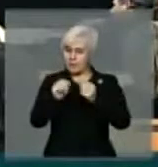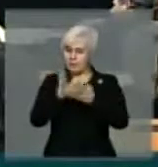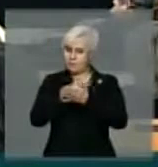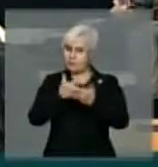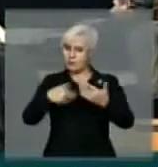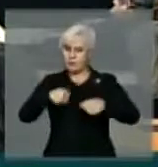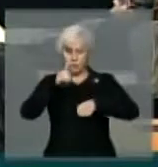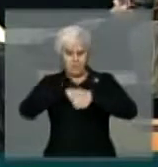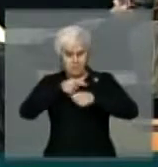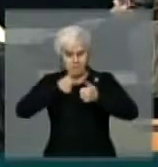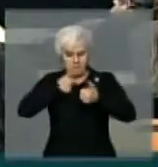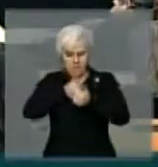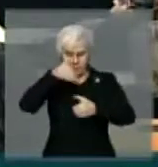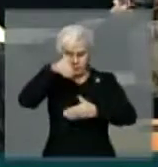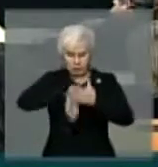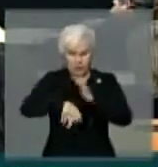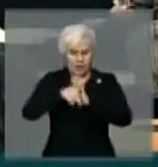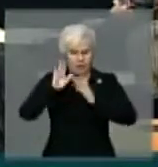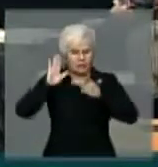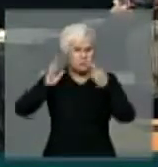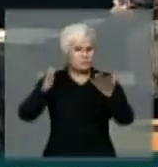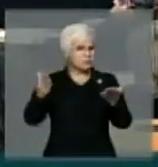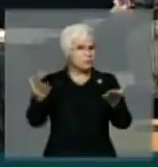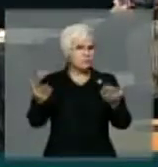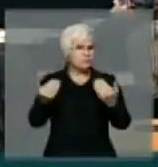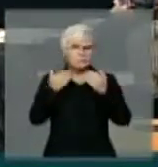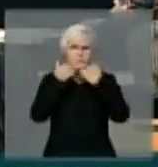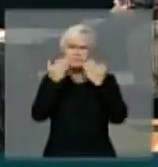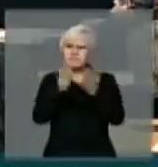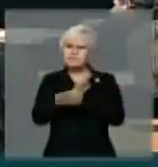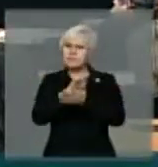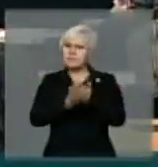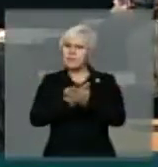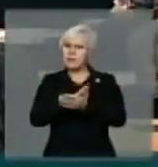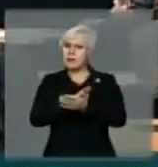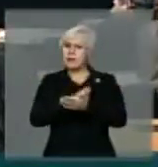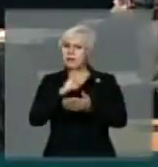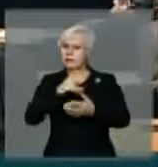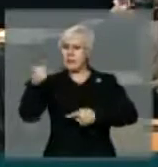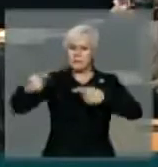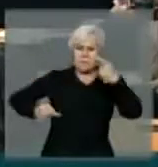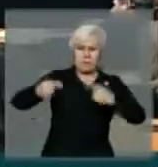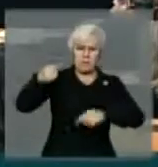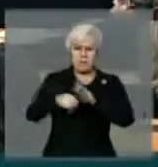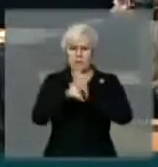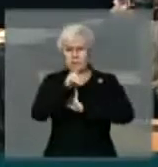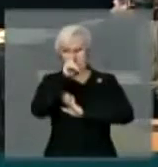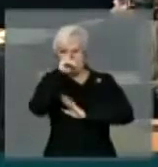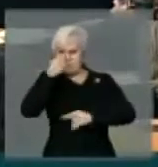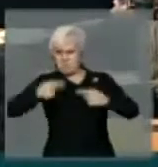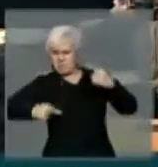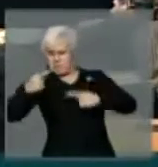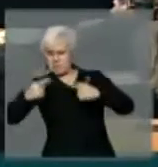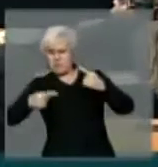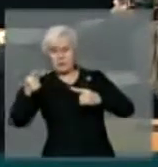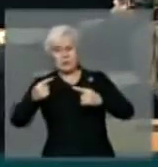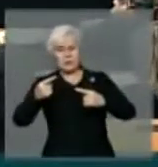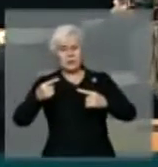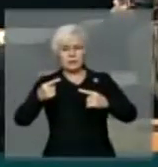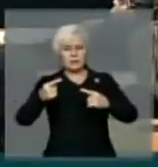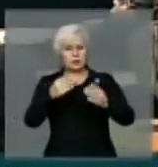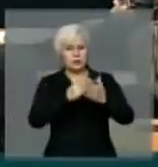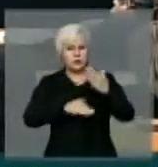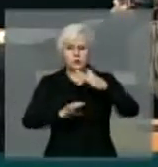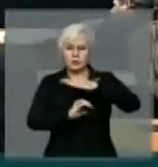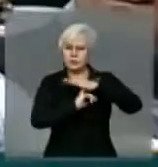medindo forças. Para quem medir forças? Quanto mais se mede forças, quanto mais se divide, mais se fragilizam as